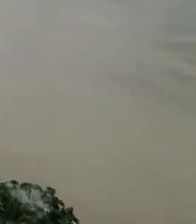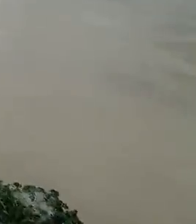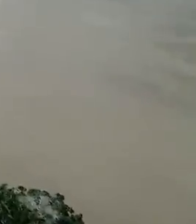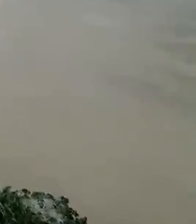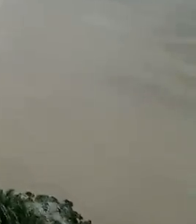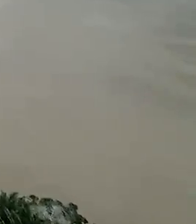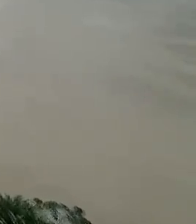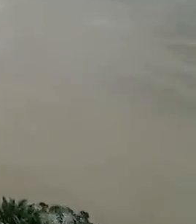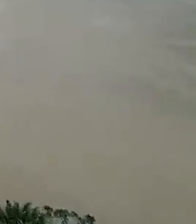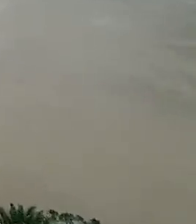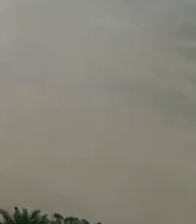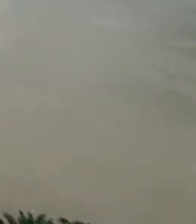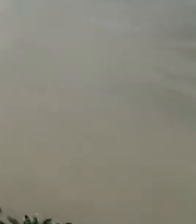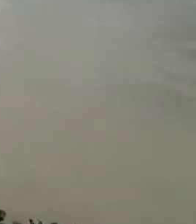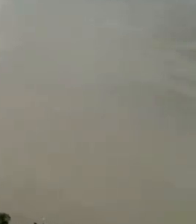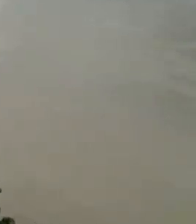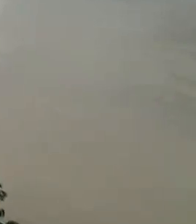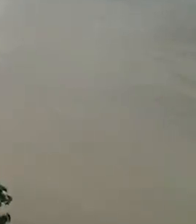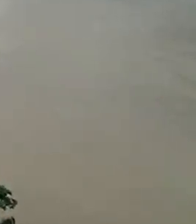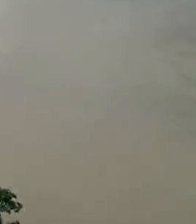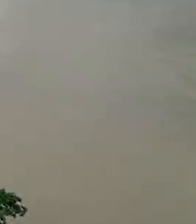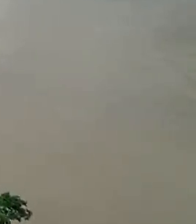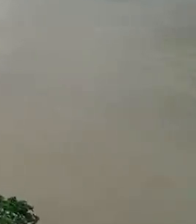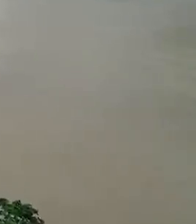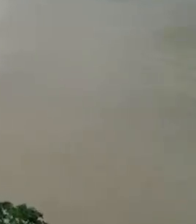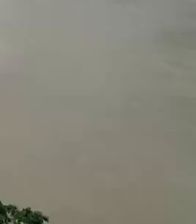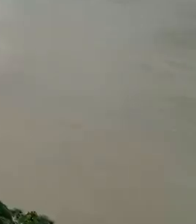Tchau, tchau.